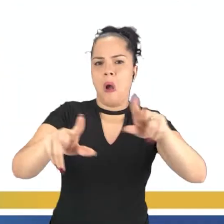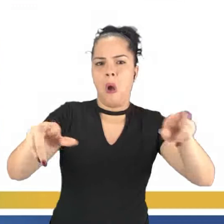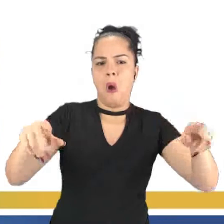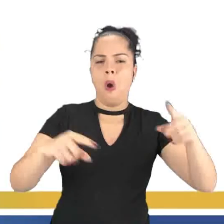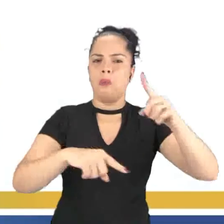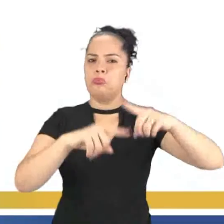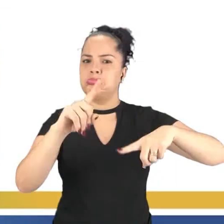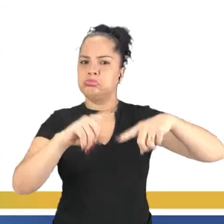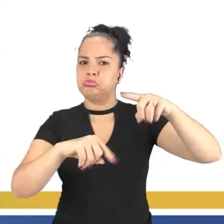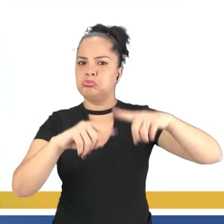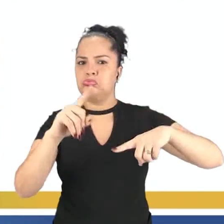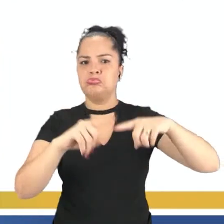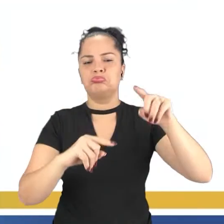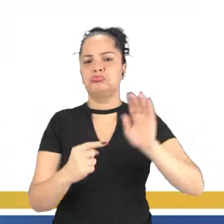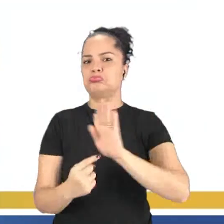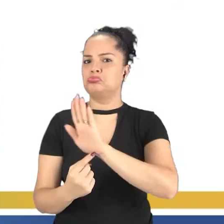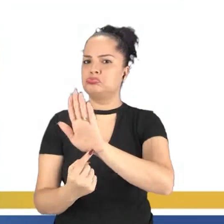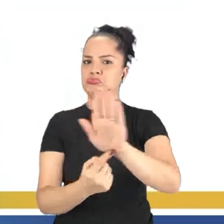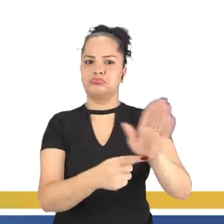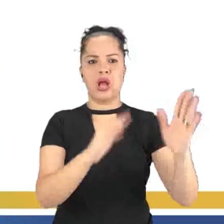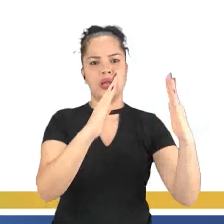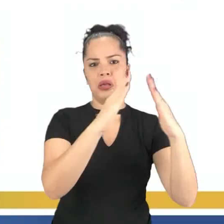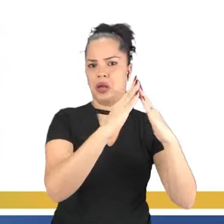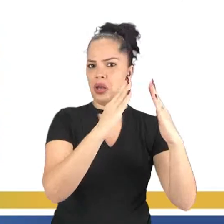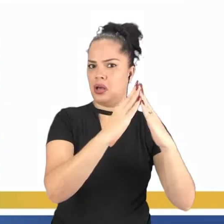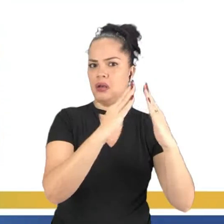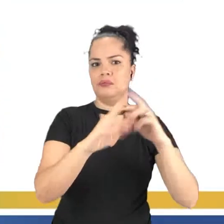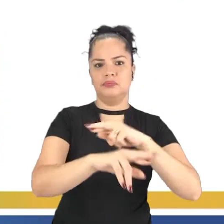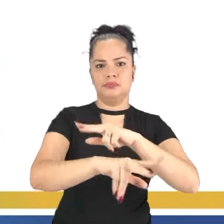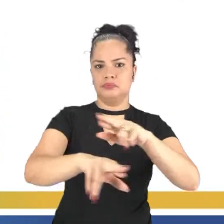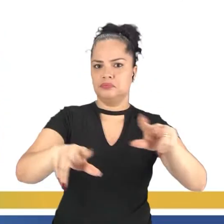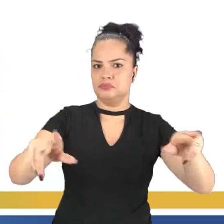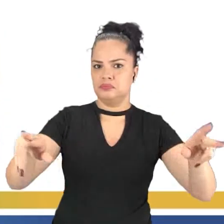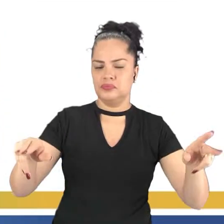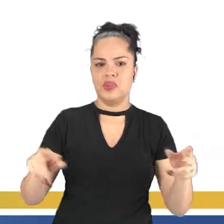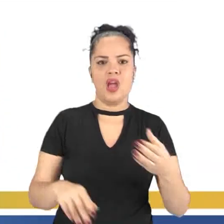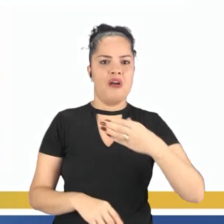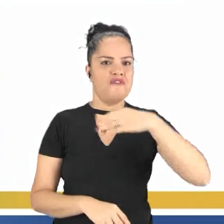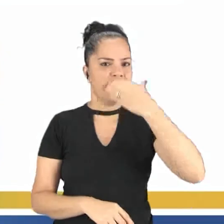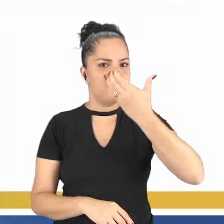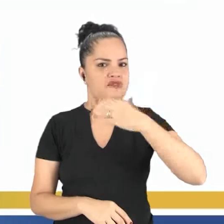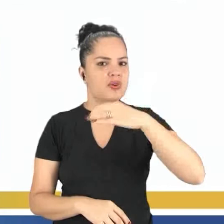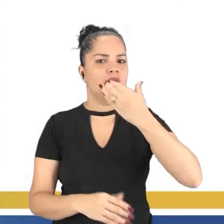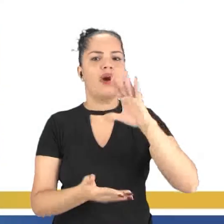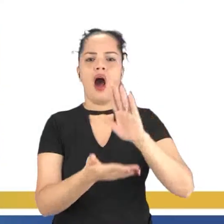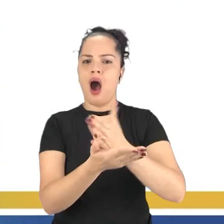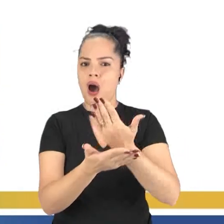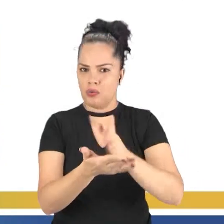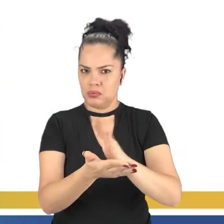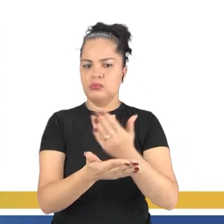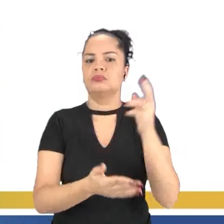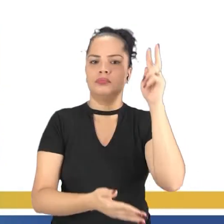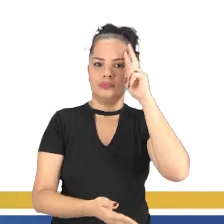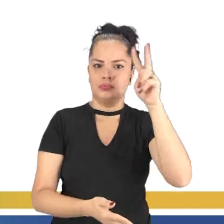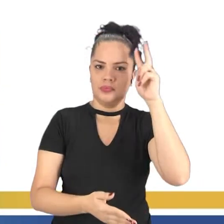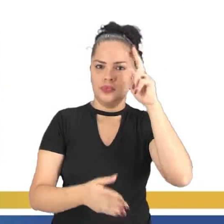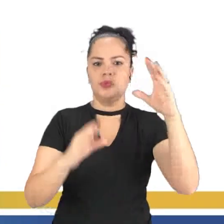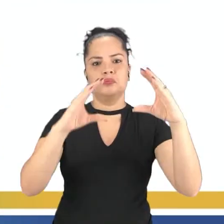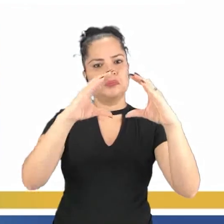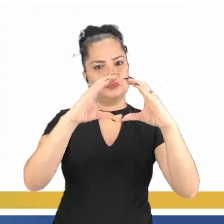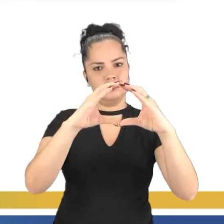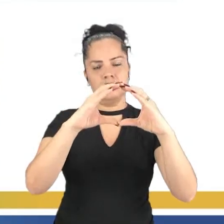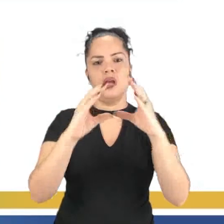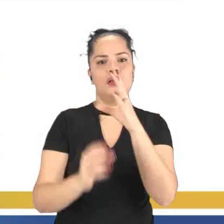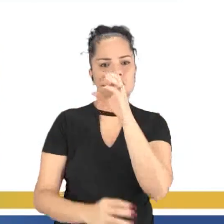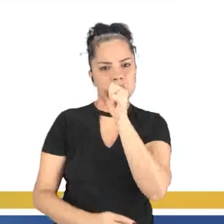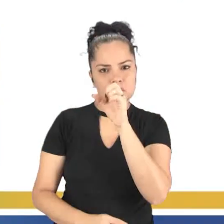objetos decorativos também são em formatos esféricos. Algumas frutas são em formatos que lembram esfera, né? Como a laranja, por